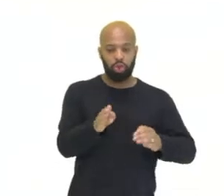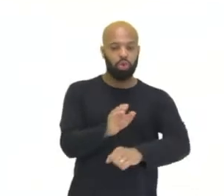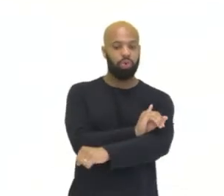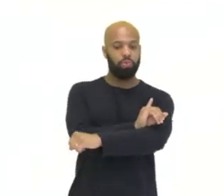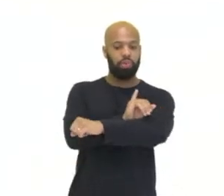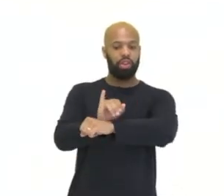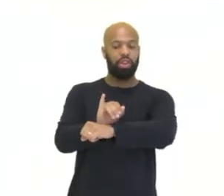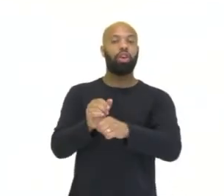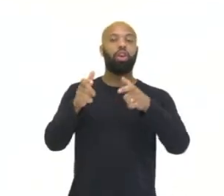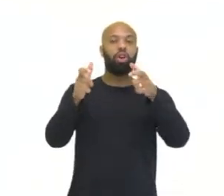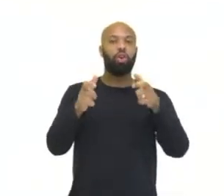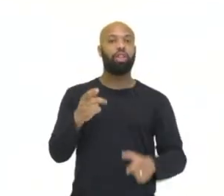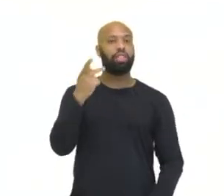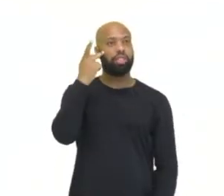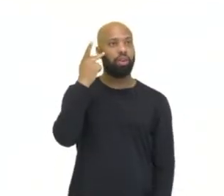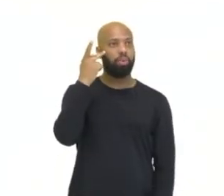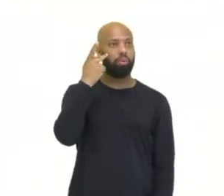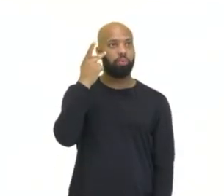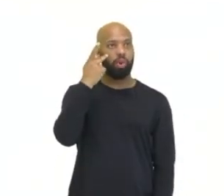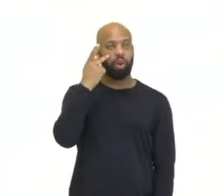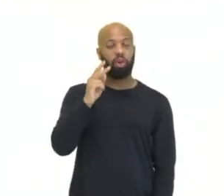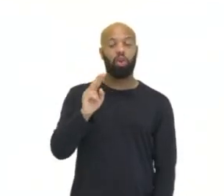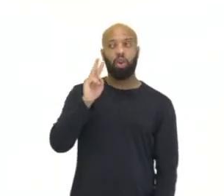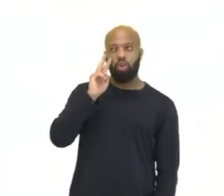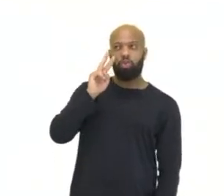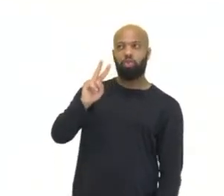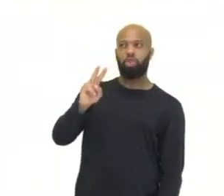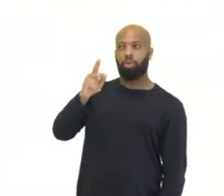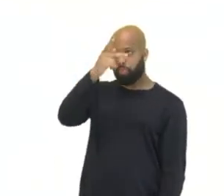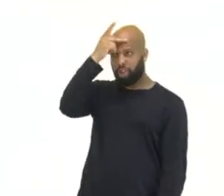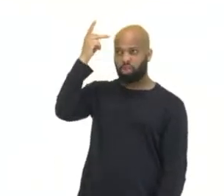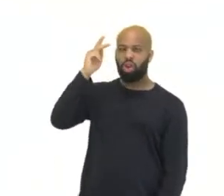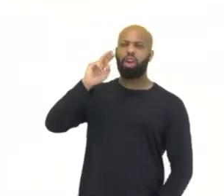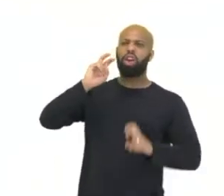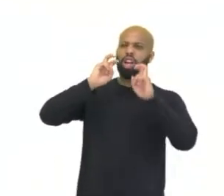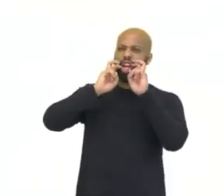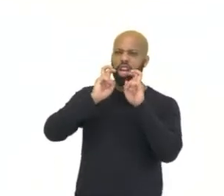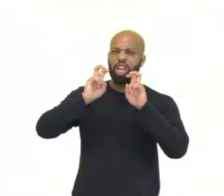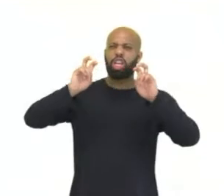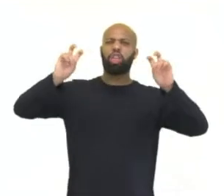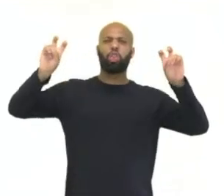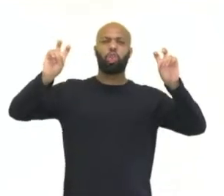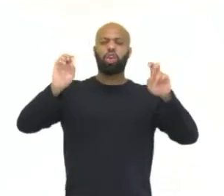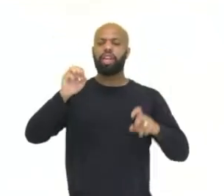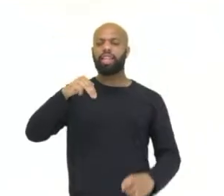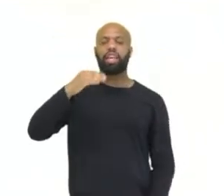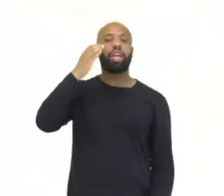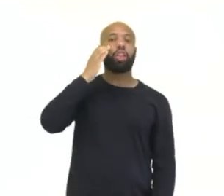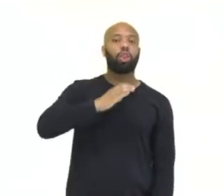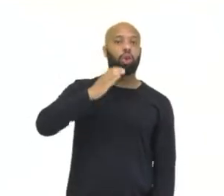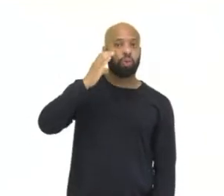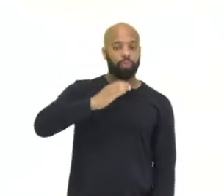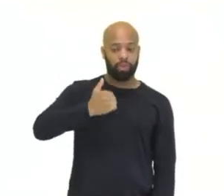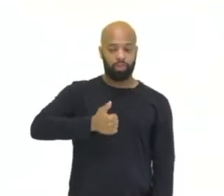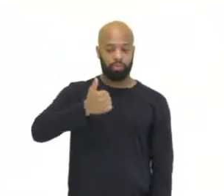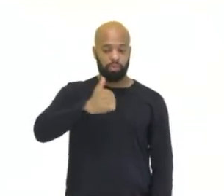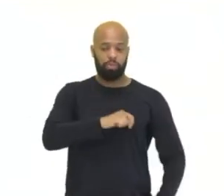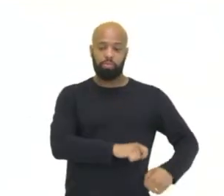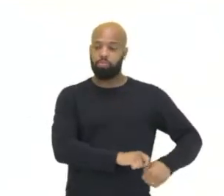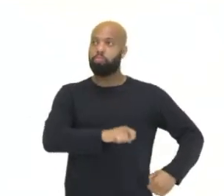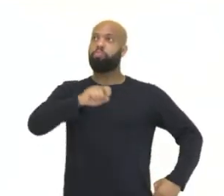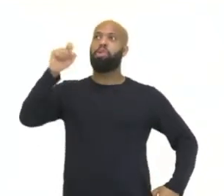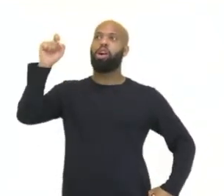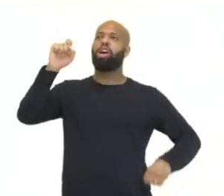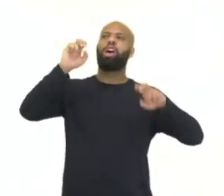em São Paulo, ouviram um grito da independência proclamado por Dom Pedro I. E foi ouvido um